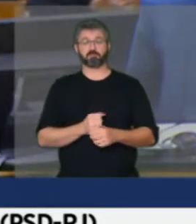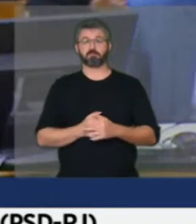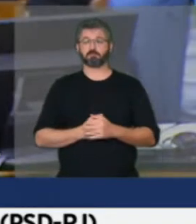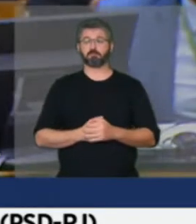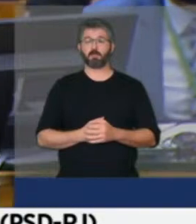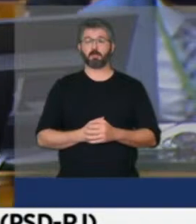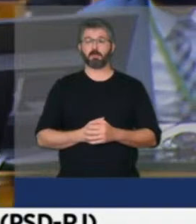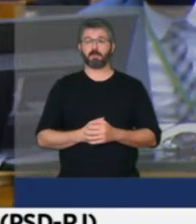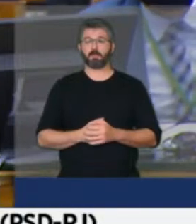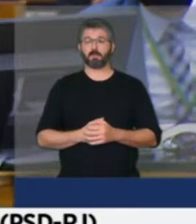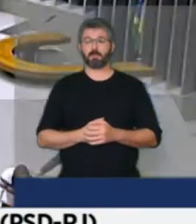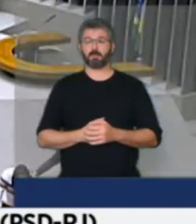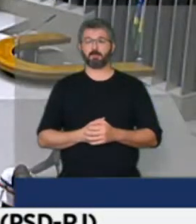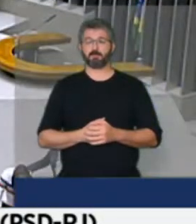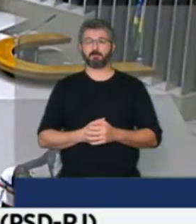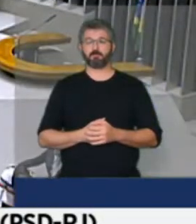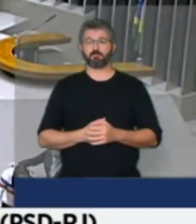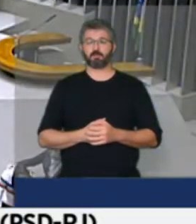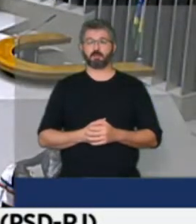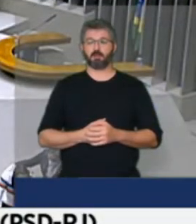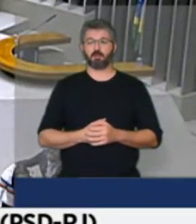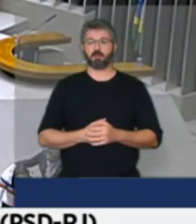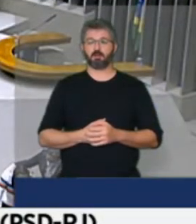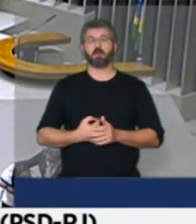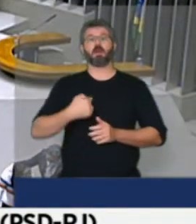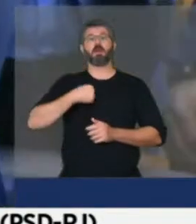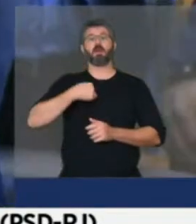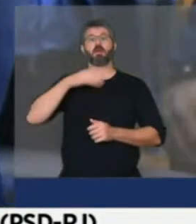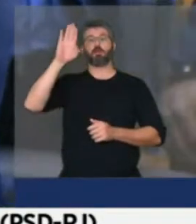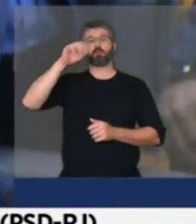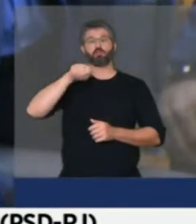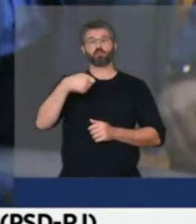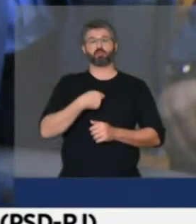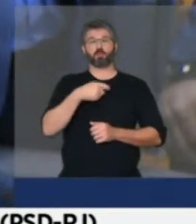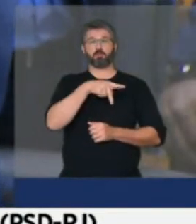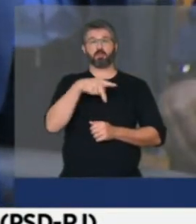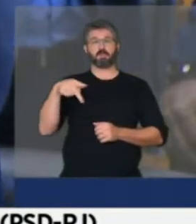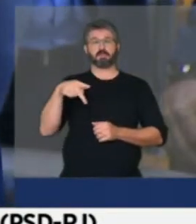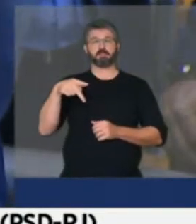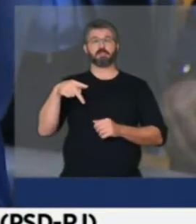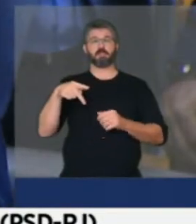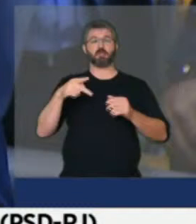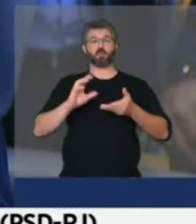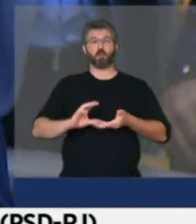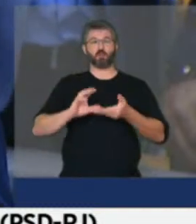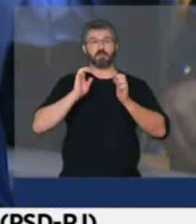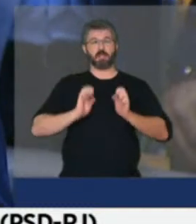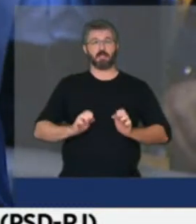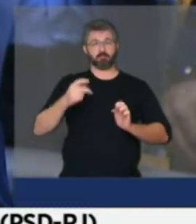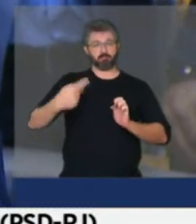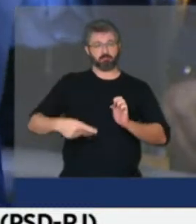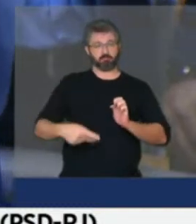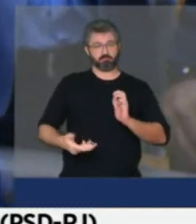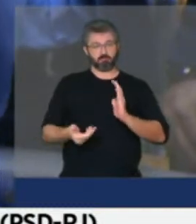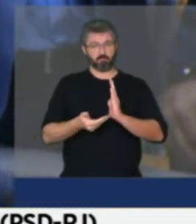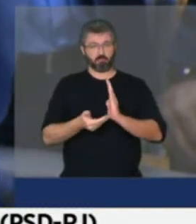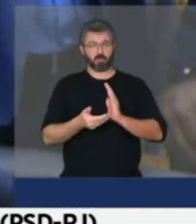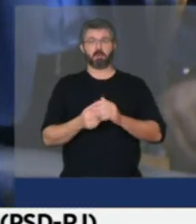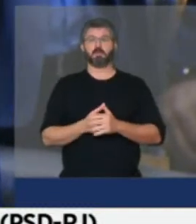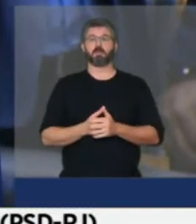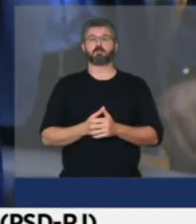Qualidade, senhor presidente, de presidente do Conselho de Ética, decoro parlamentar dessa casa,